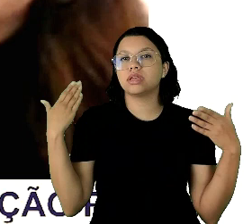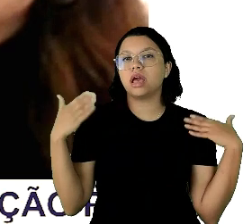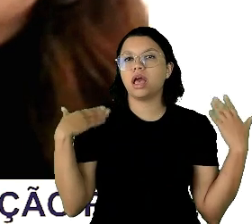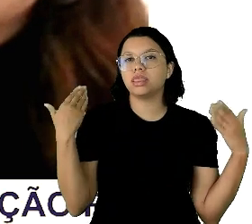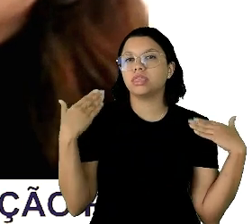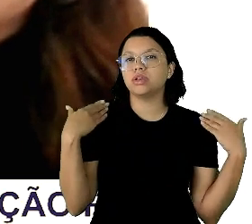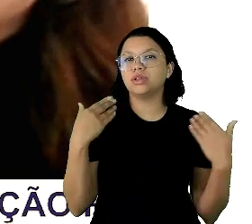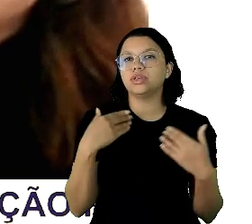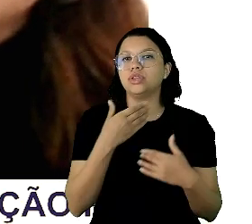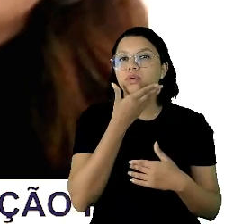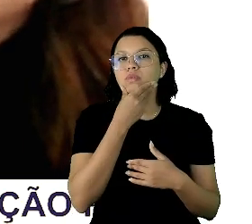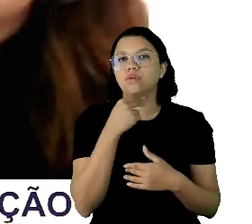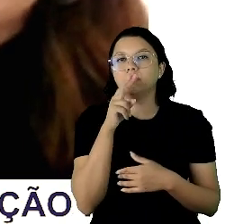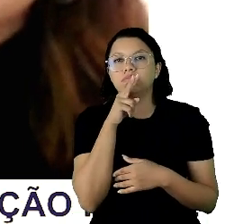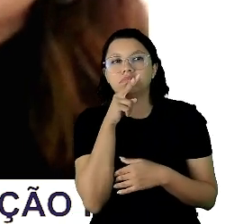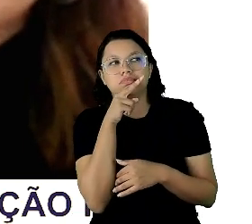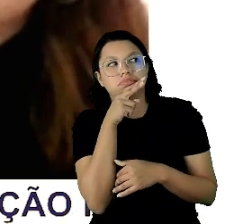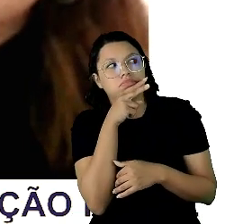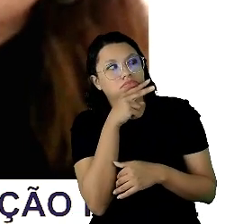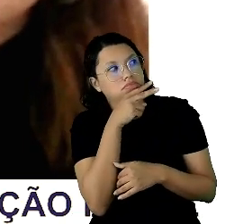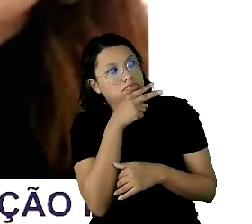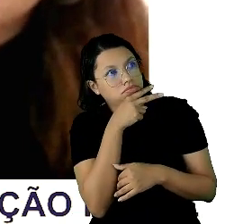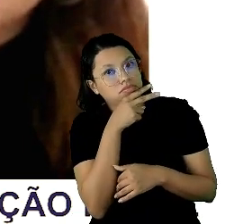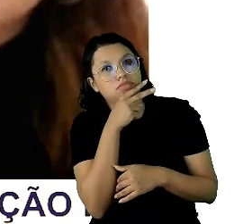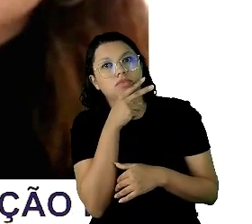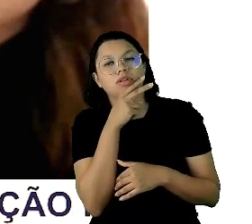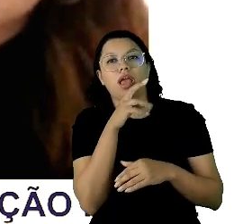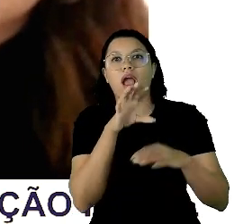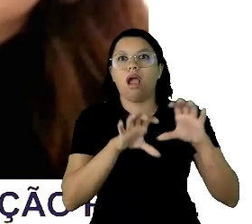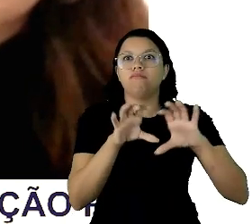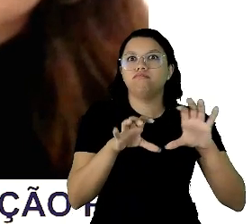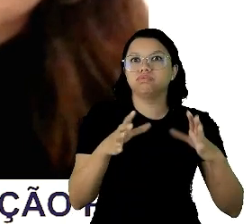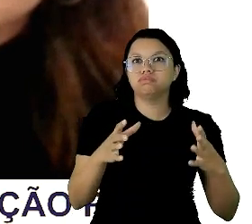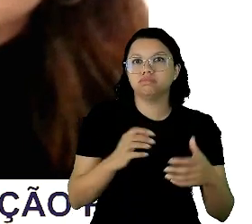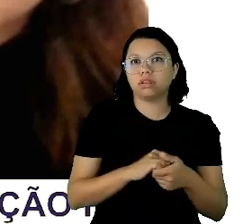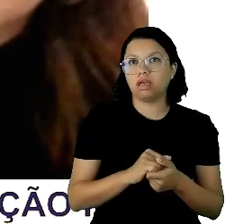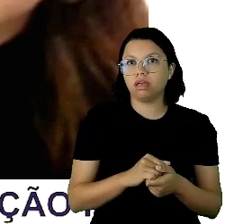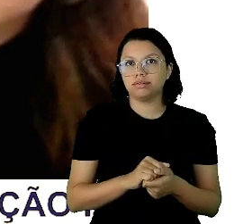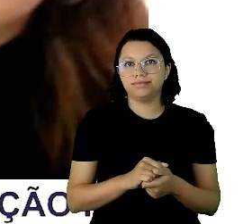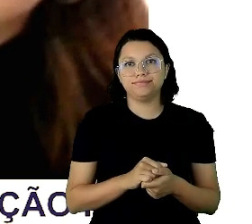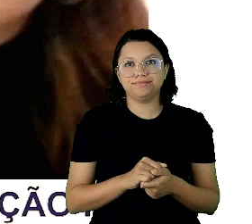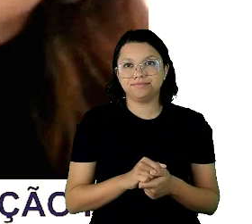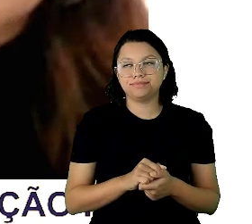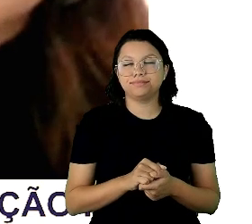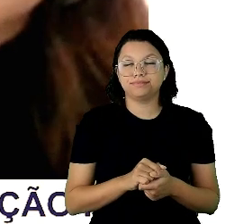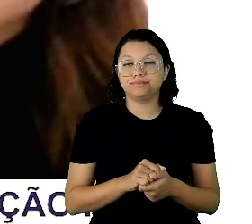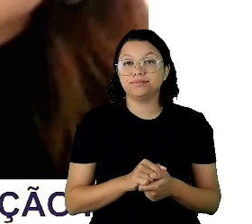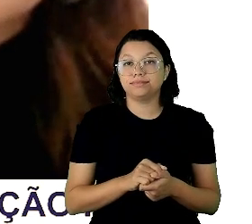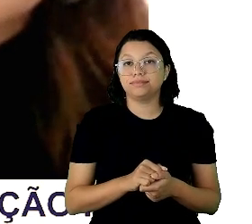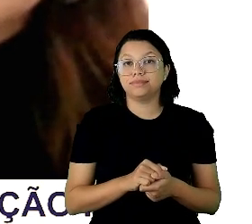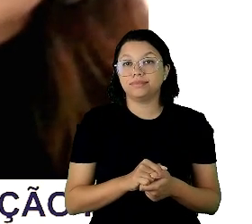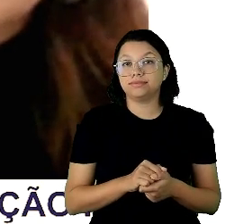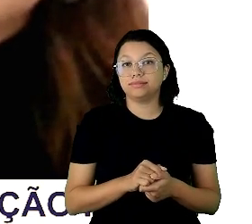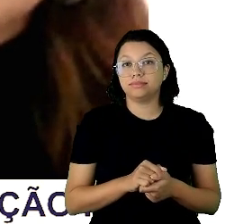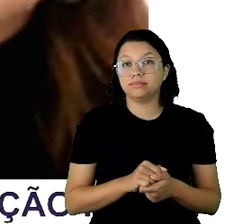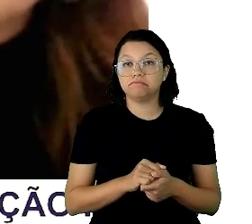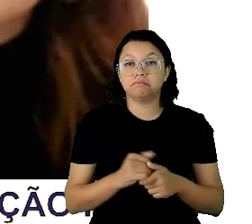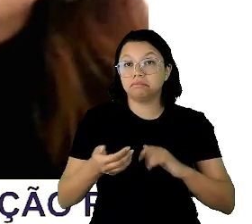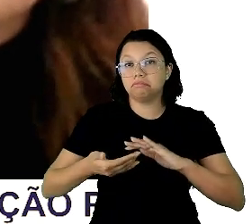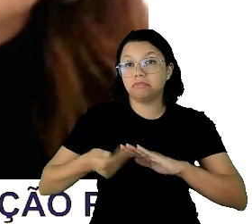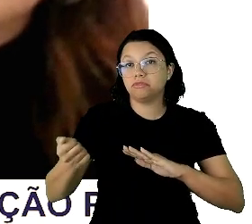a região específica, né? Que não tira pedaço nenhum, não falou nada, mas incomoda,